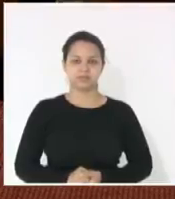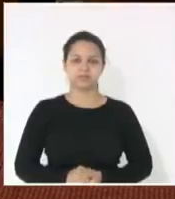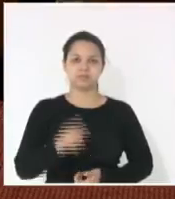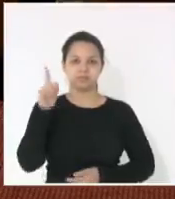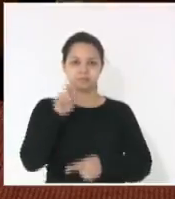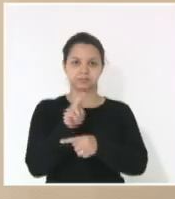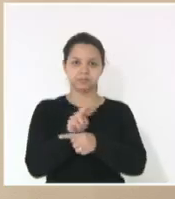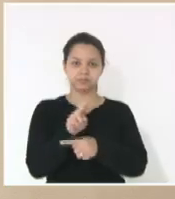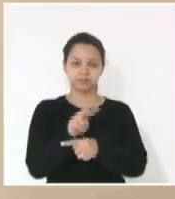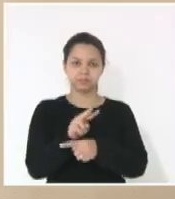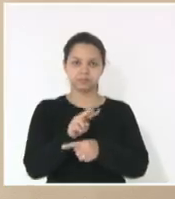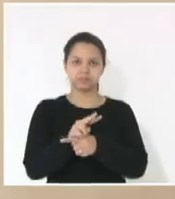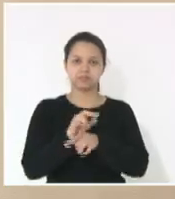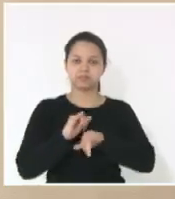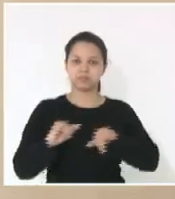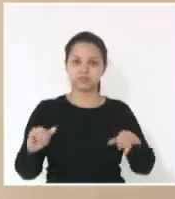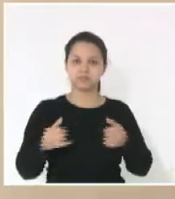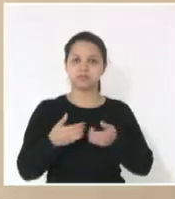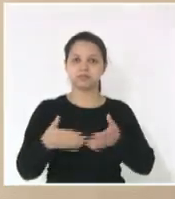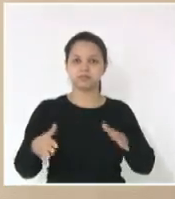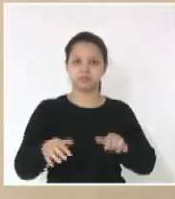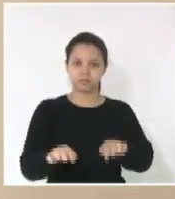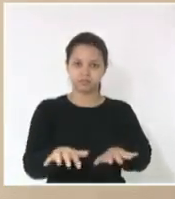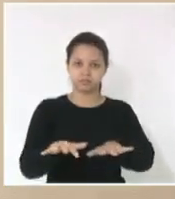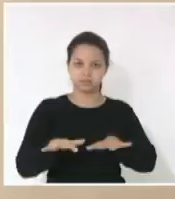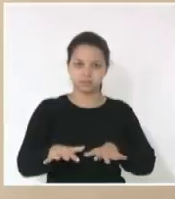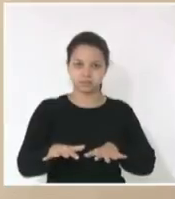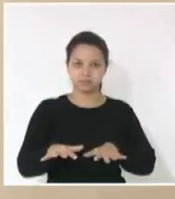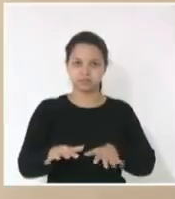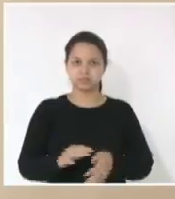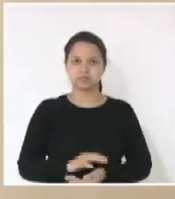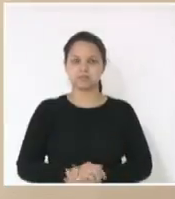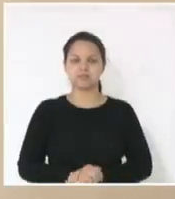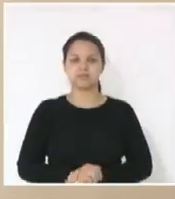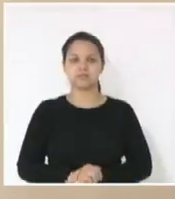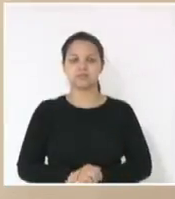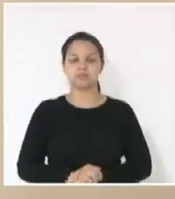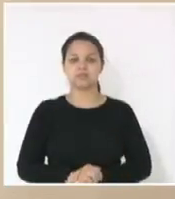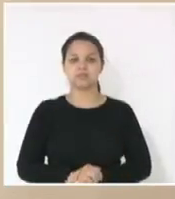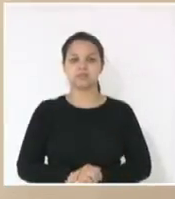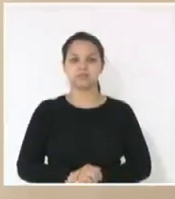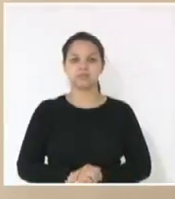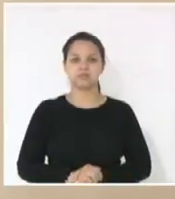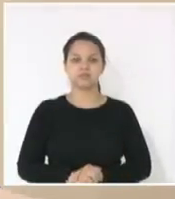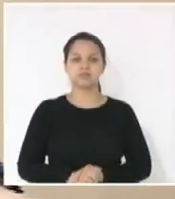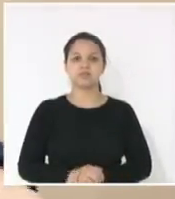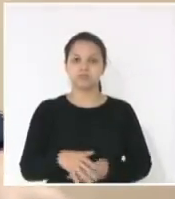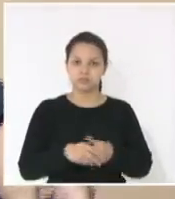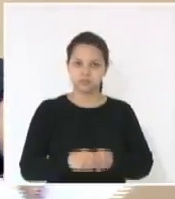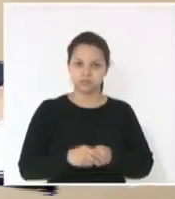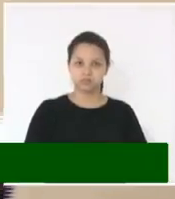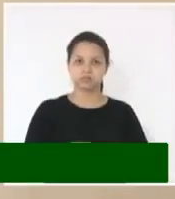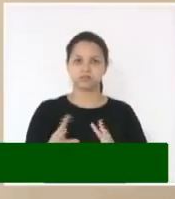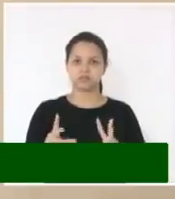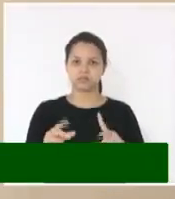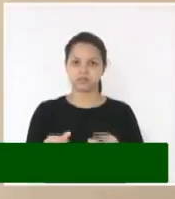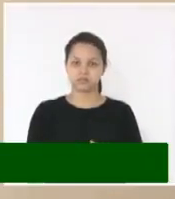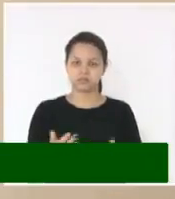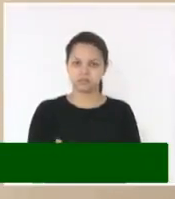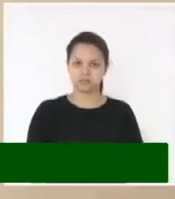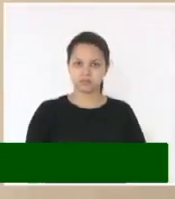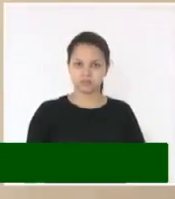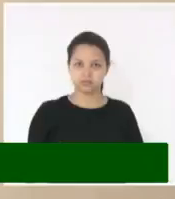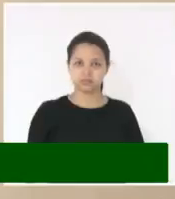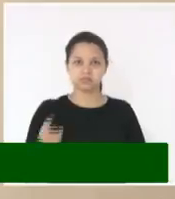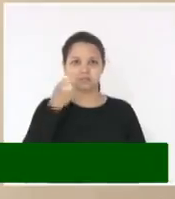Sob a proteção de Deus, eu declaro aberta a presente sessão ordinária. Cumprimentando todos os ouvintes